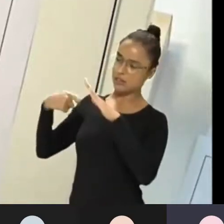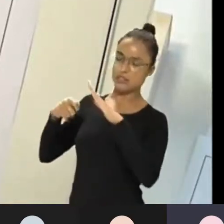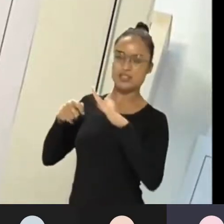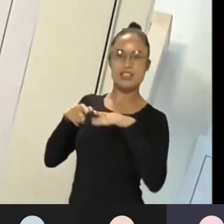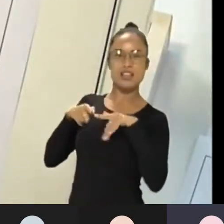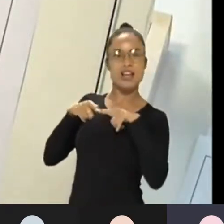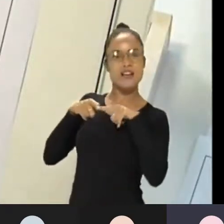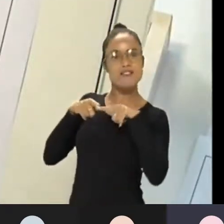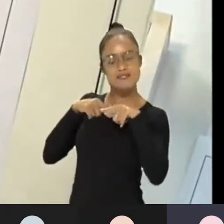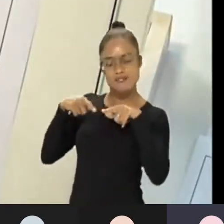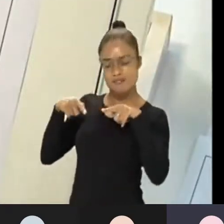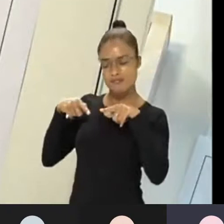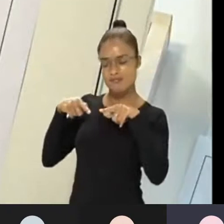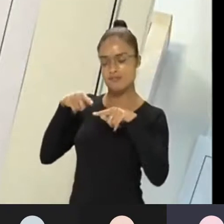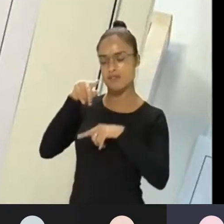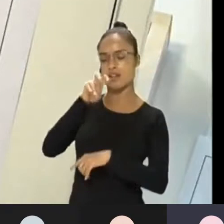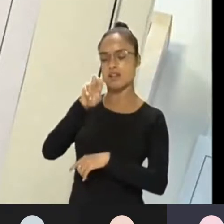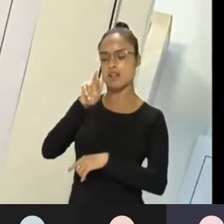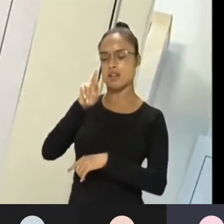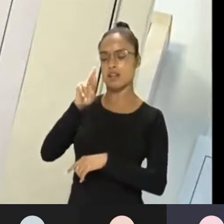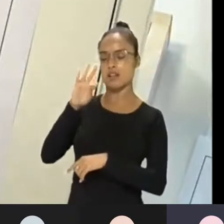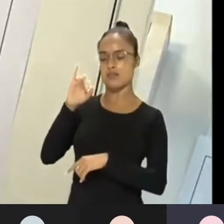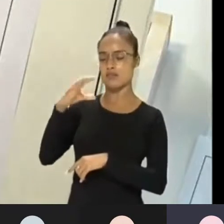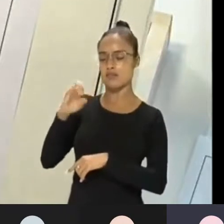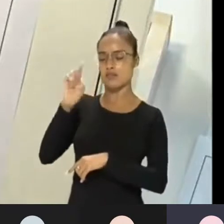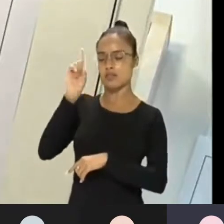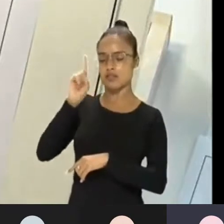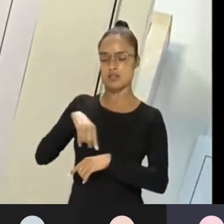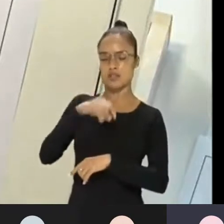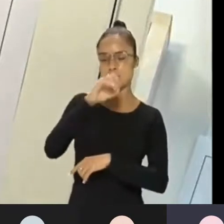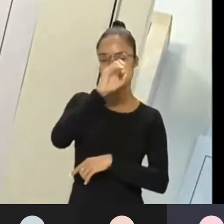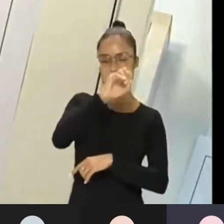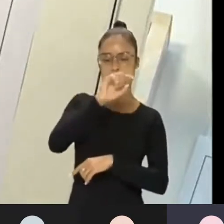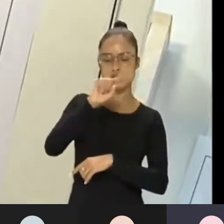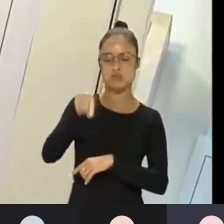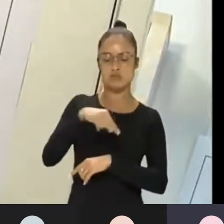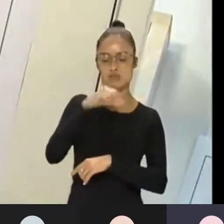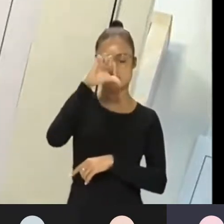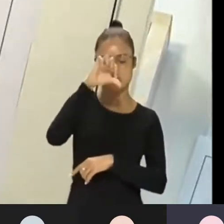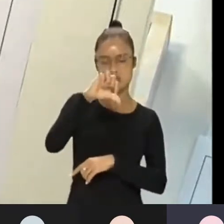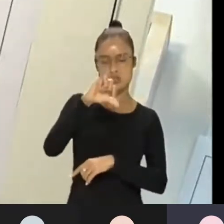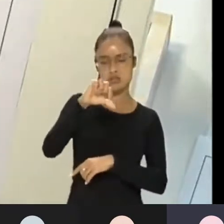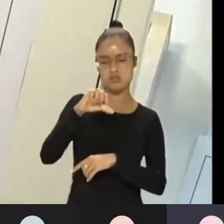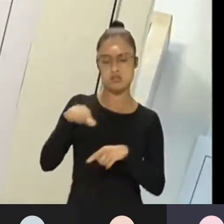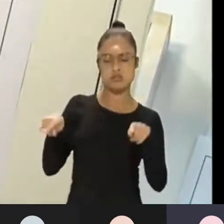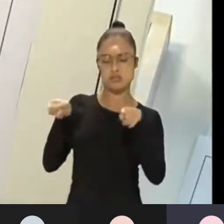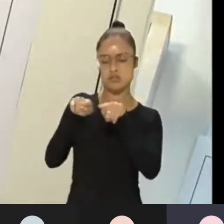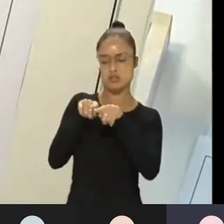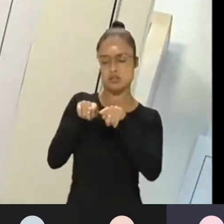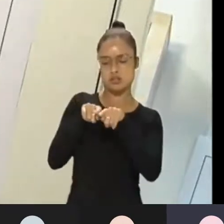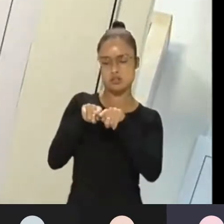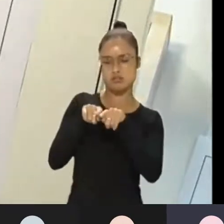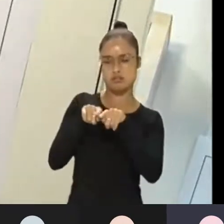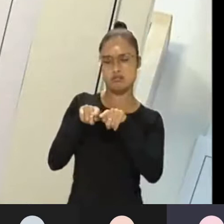que fazer essa parte superior. O raciocínio é o mesmo. Eu vou fazer o 0,9 aqui embaixo,